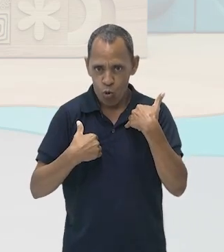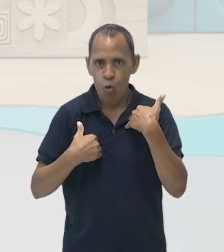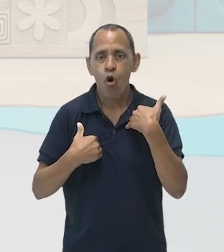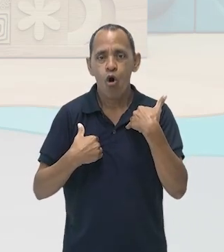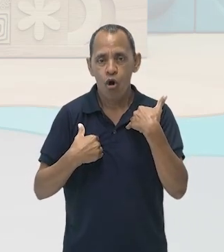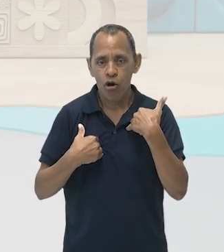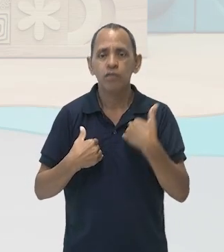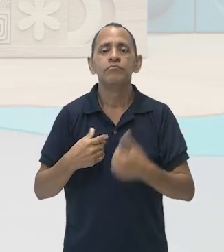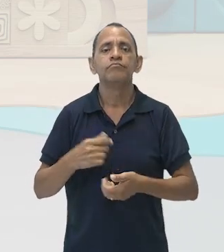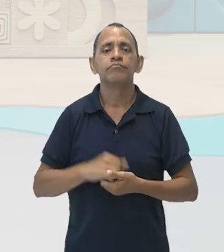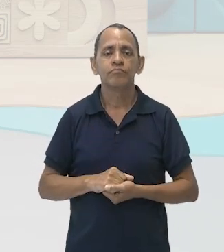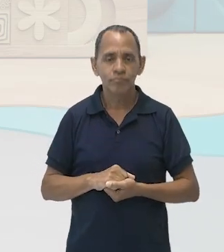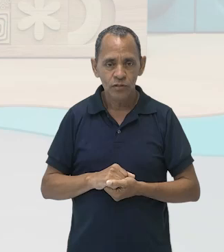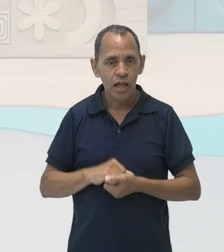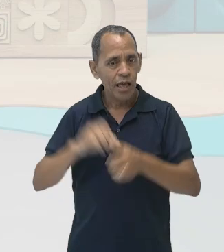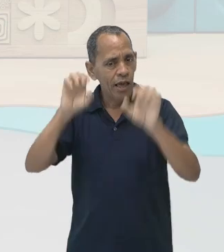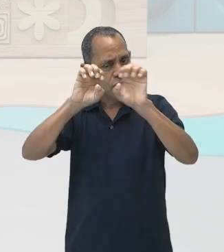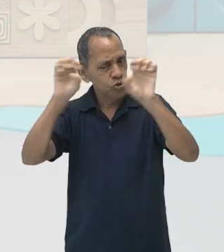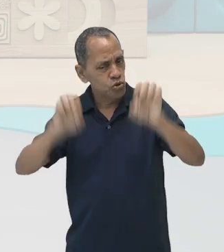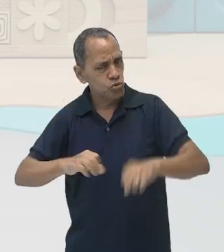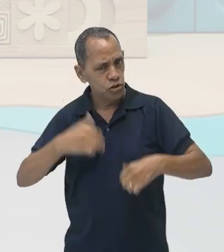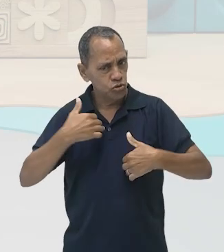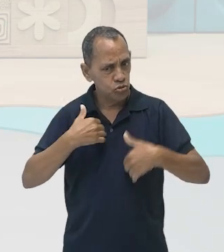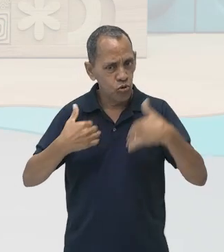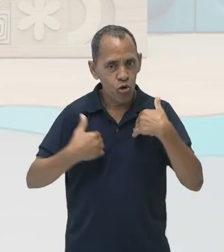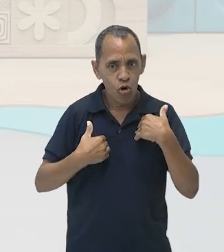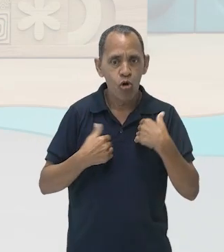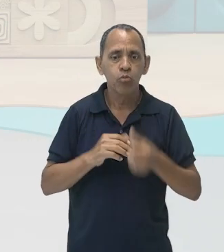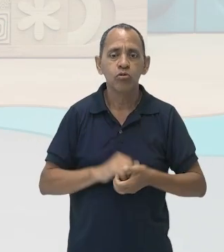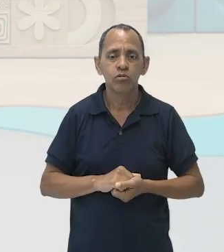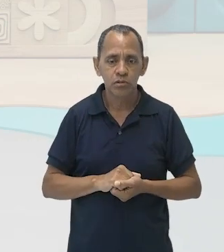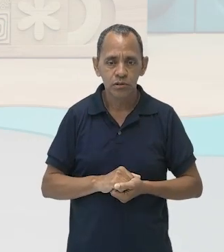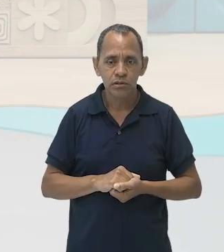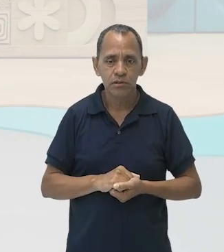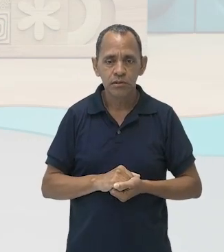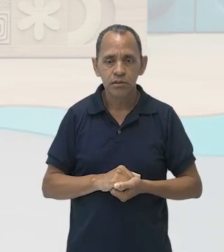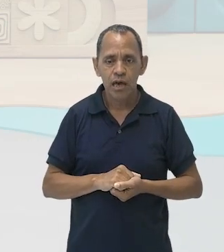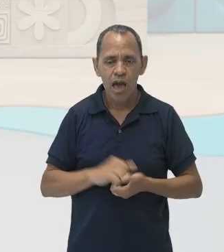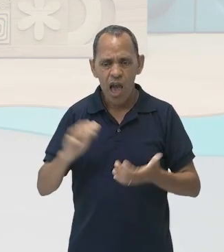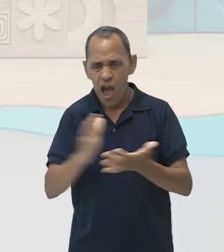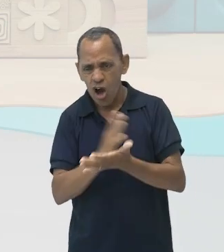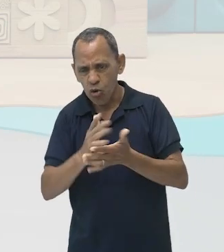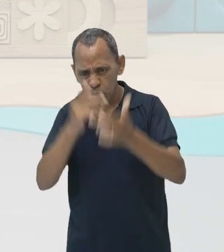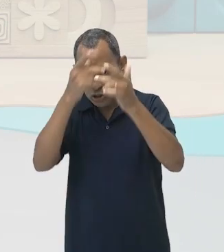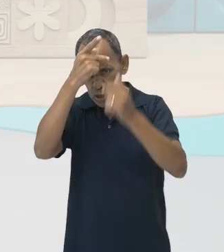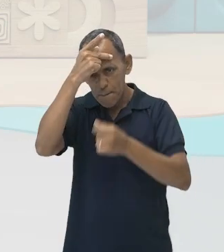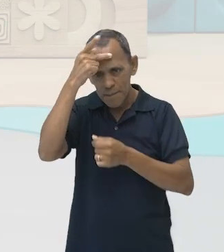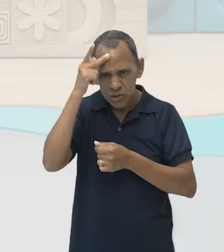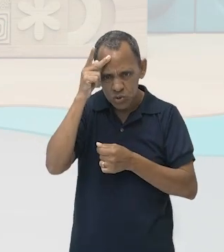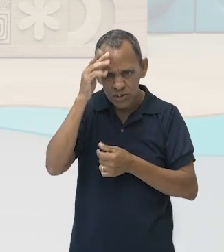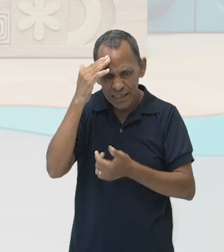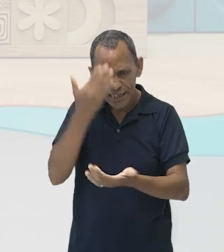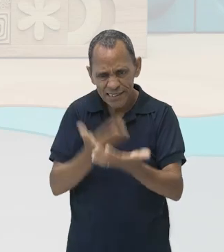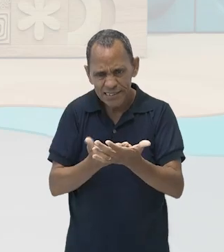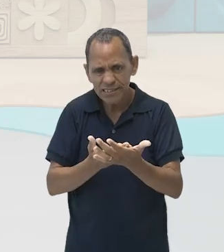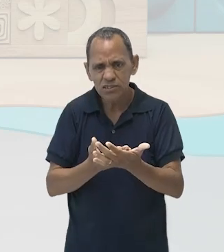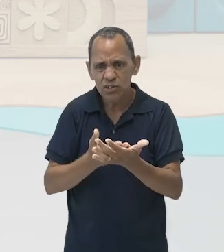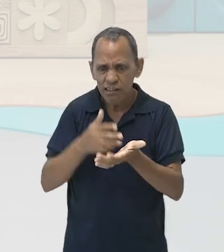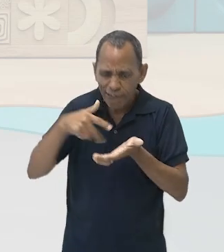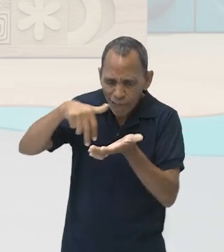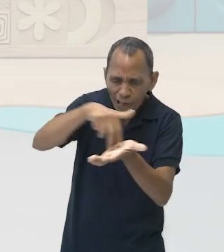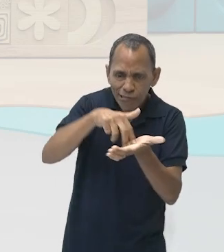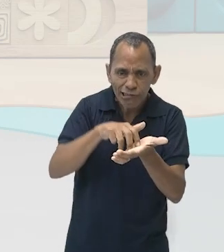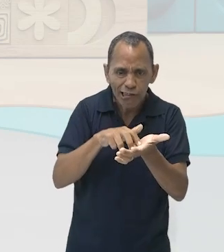quem diga que a dança é somente para aquelas pessoas que têm o corpo esbelto. E aí, na opinião